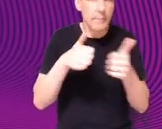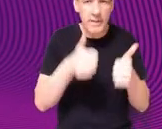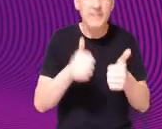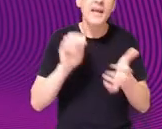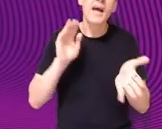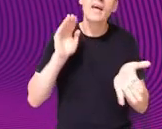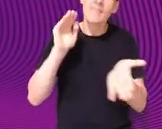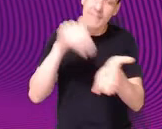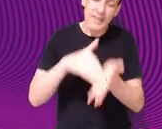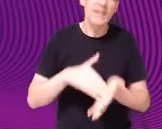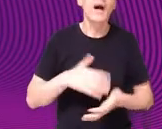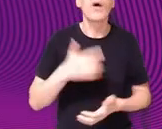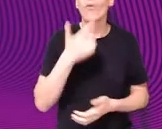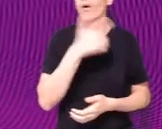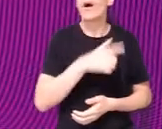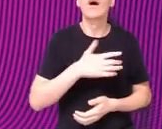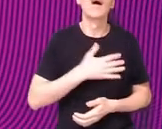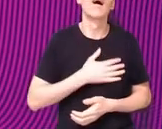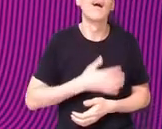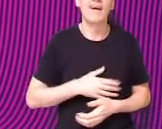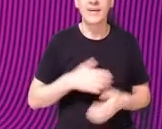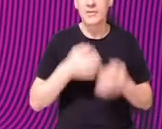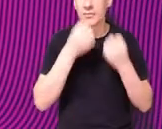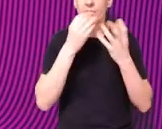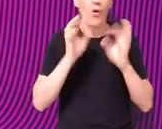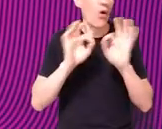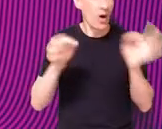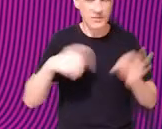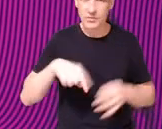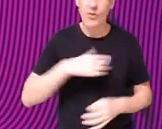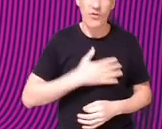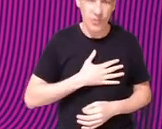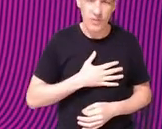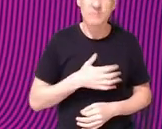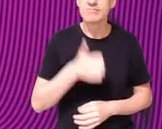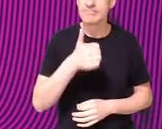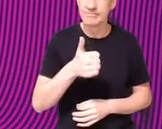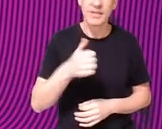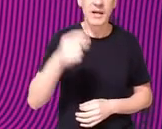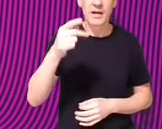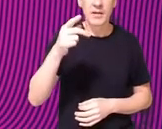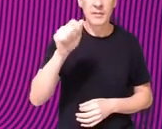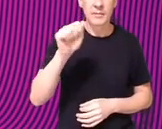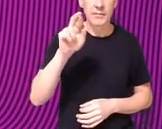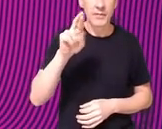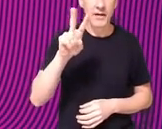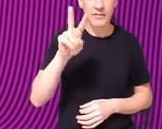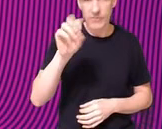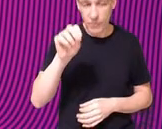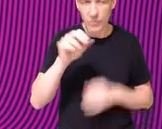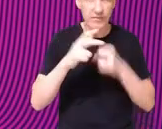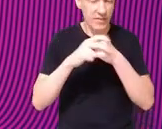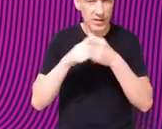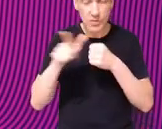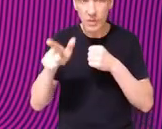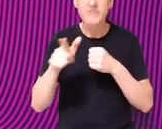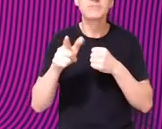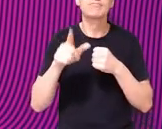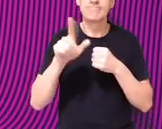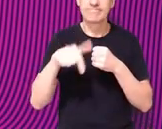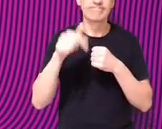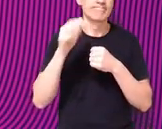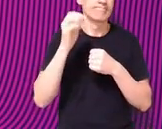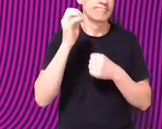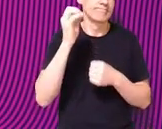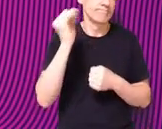de ver. Várias questões muito importantes. Parvovirose, então, na realidade, é uma hipertrófica, que foi, como eu falei, não é o mais